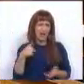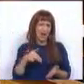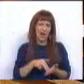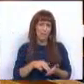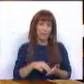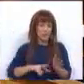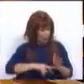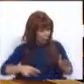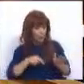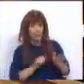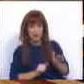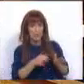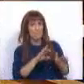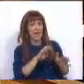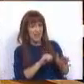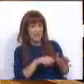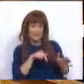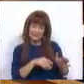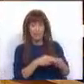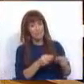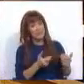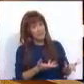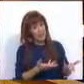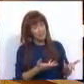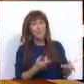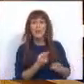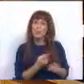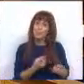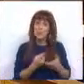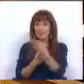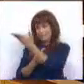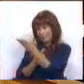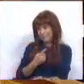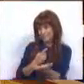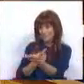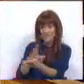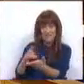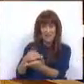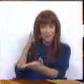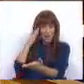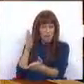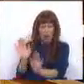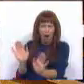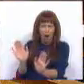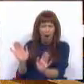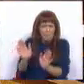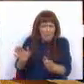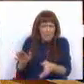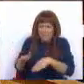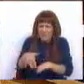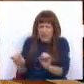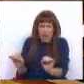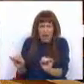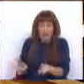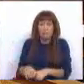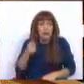reformista do PS nesta matéria, porque, de facto, V. Exª já acham que nada é preciso fazer,